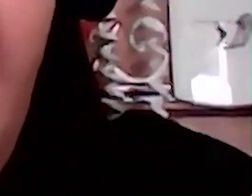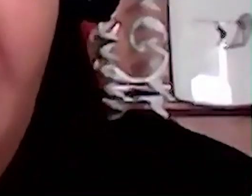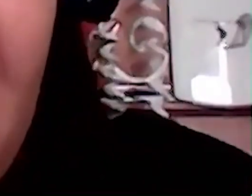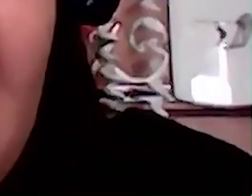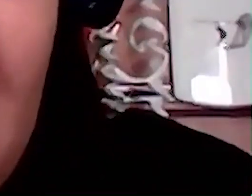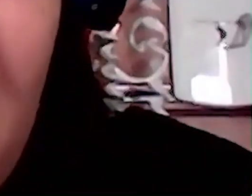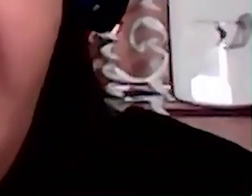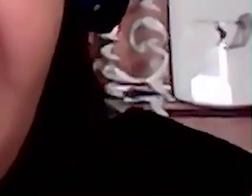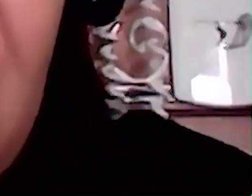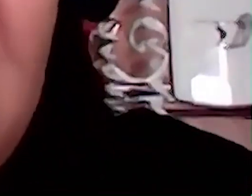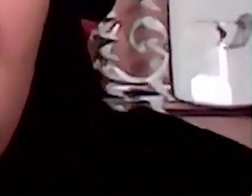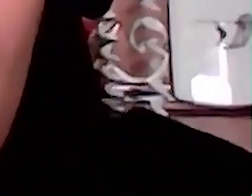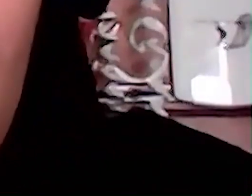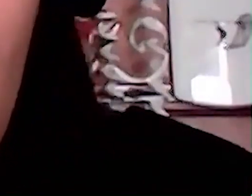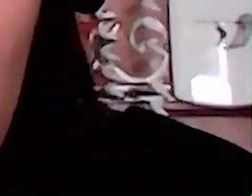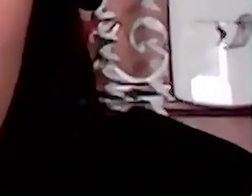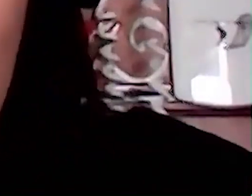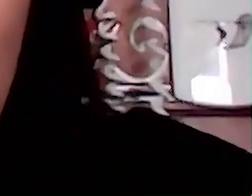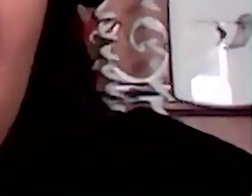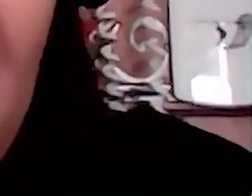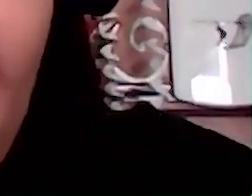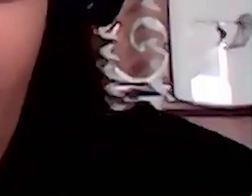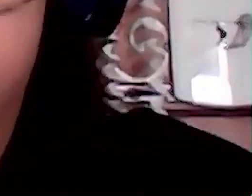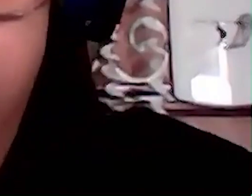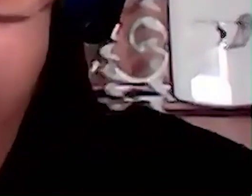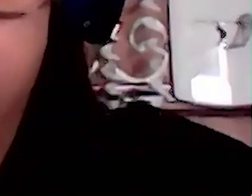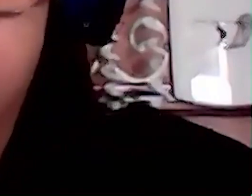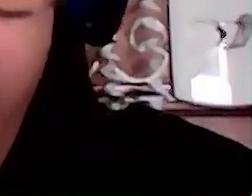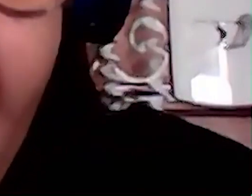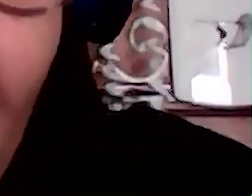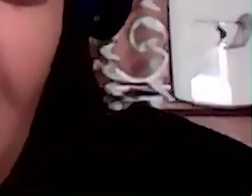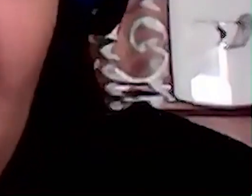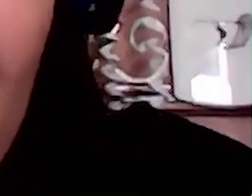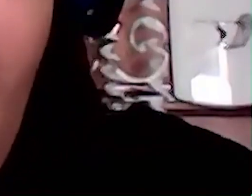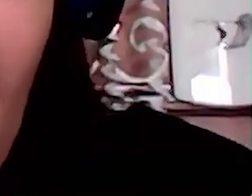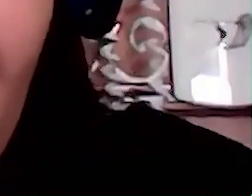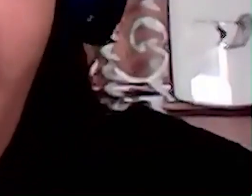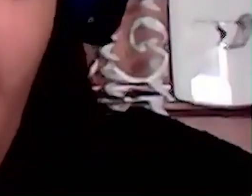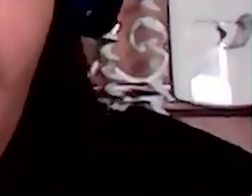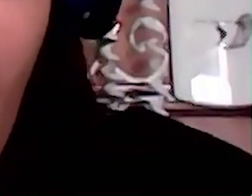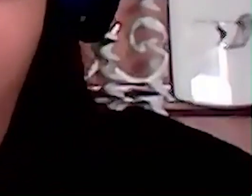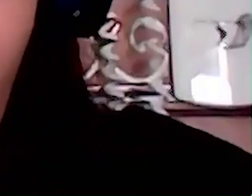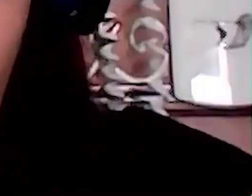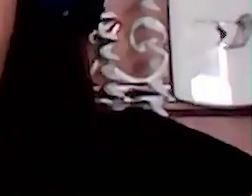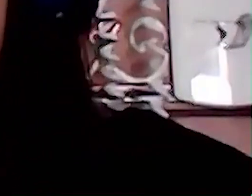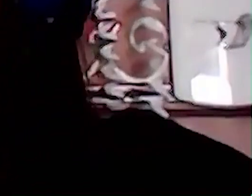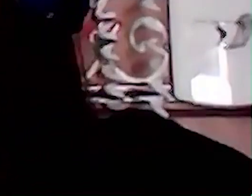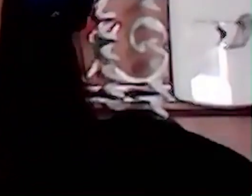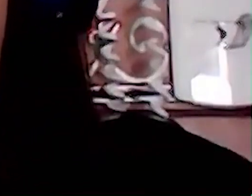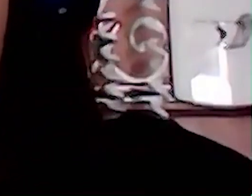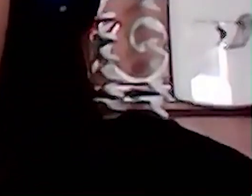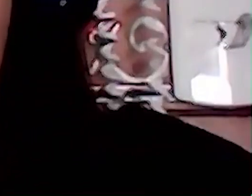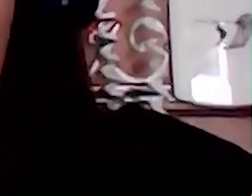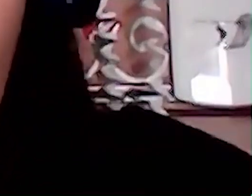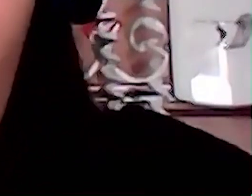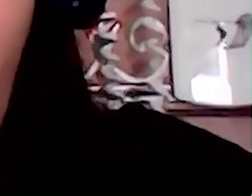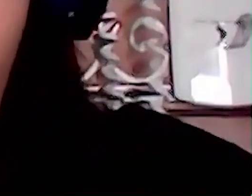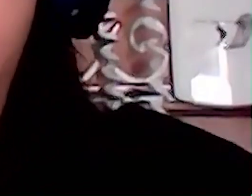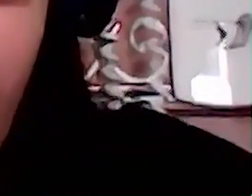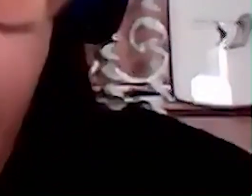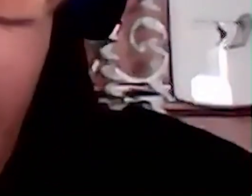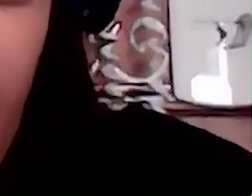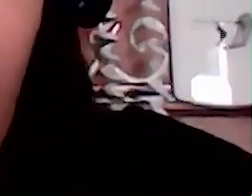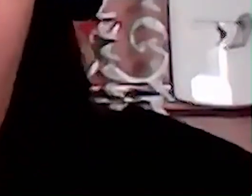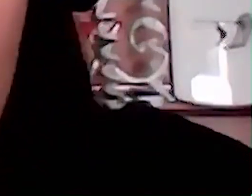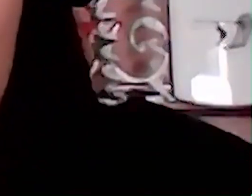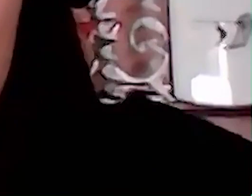tenho palavras para dizer o quanto eu admiro o trabalho feito pela Rádio Novelo. Eu sou